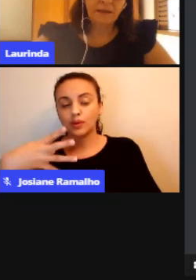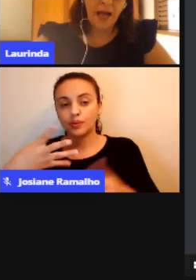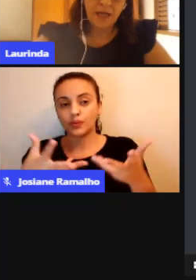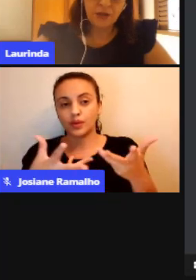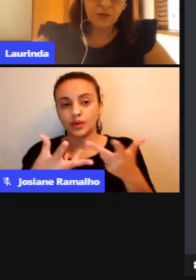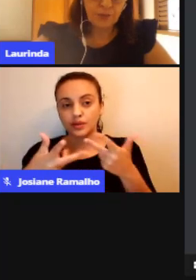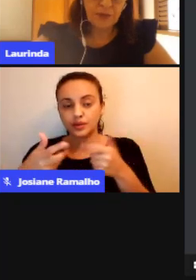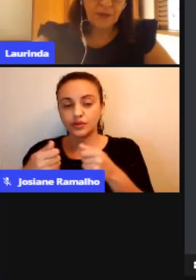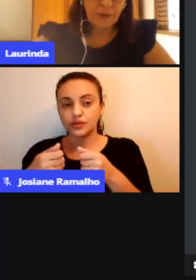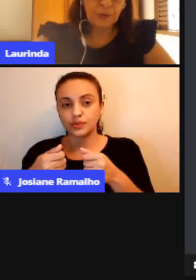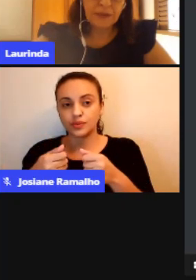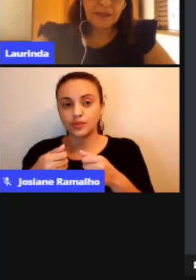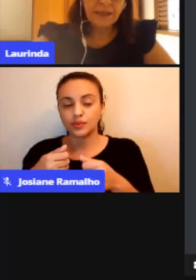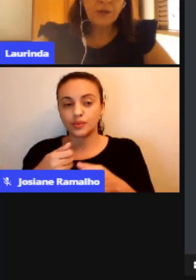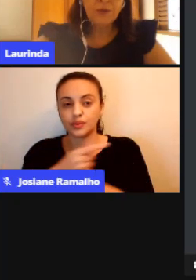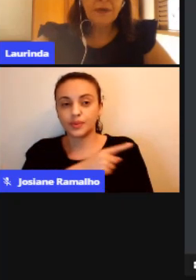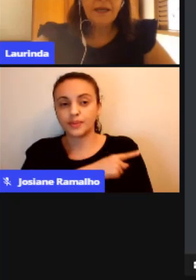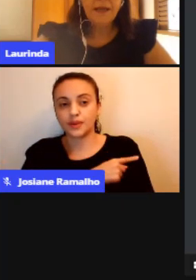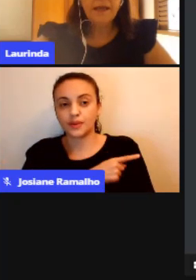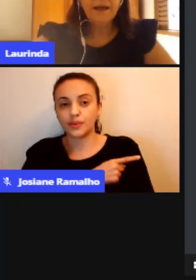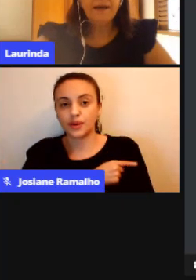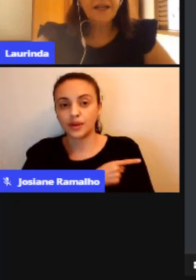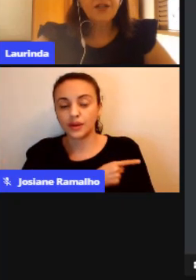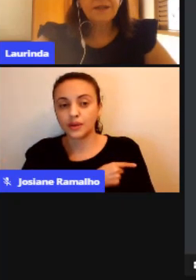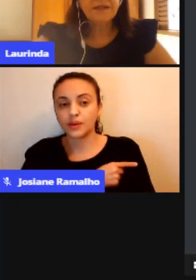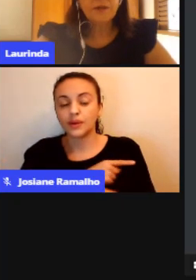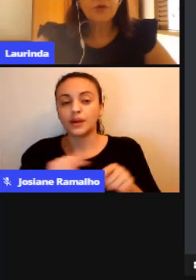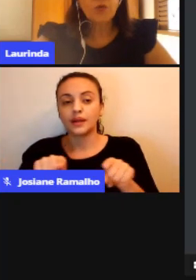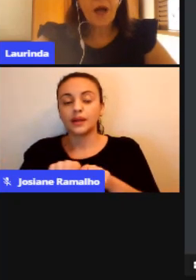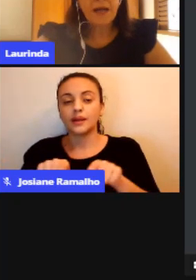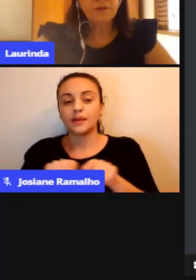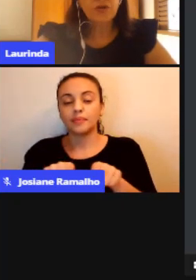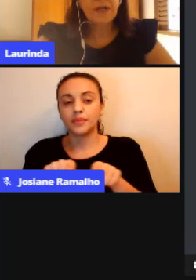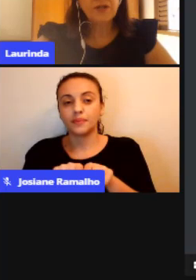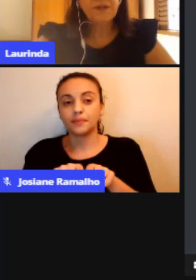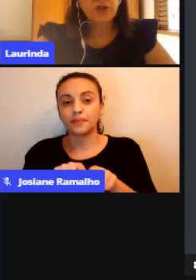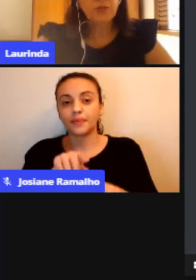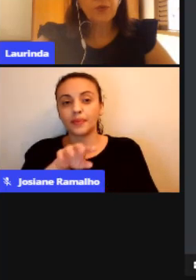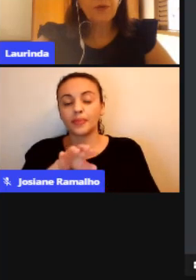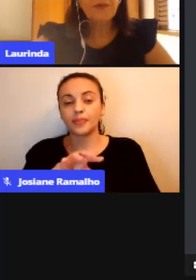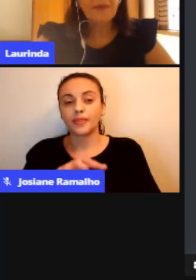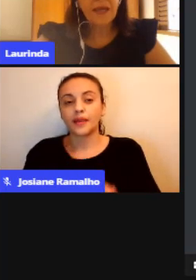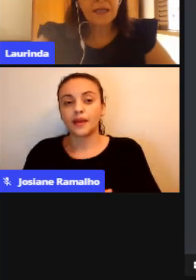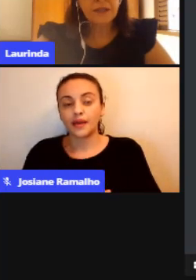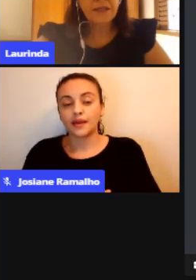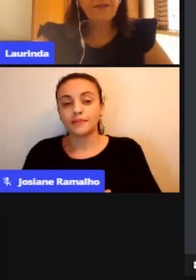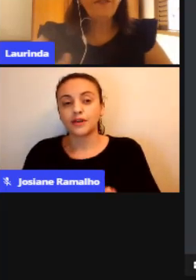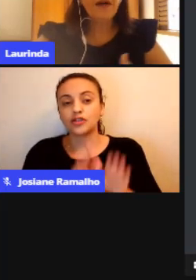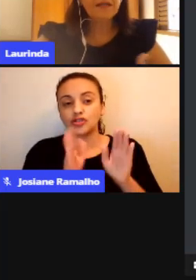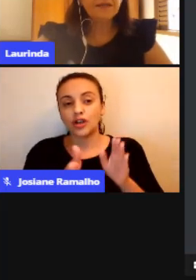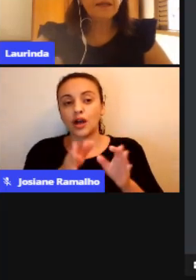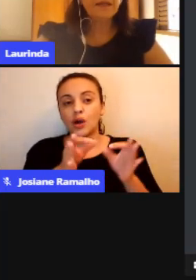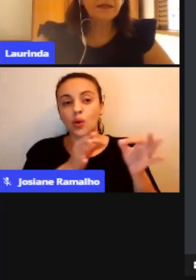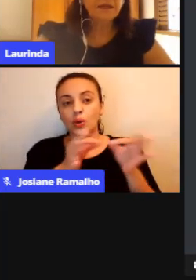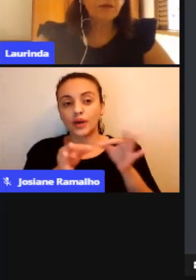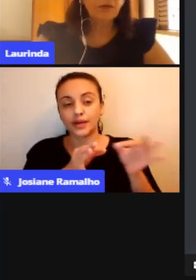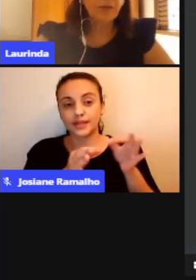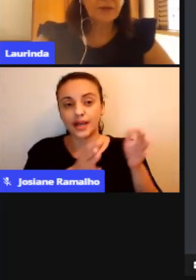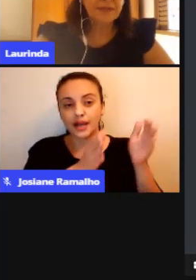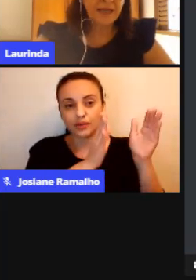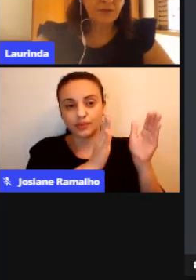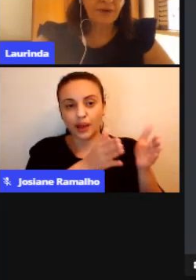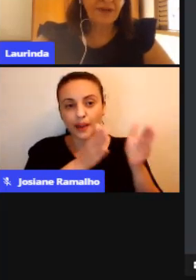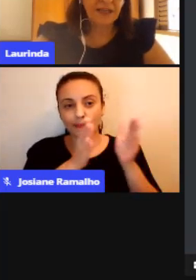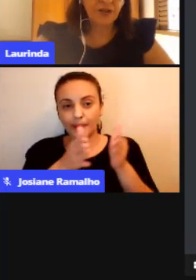as habilidades do primeiro ano, e além de trazer os quadros já divididos por bimestre, que facilita